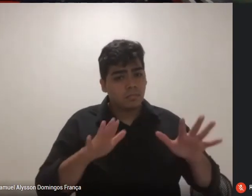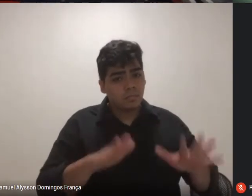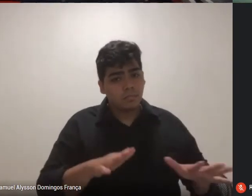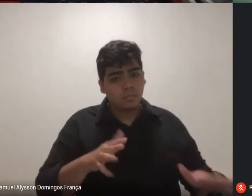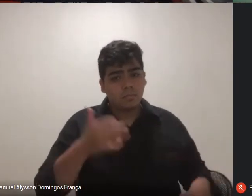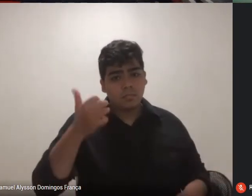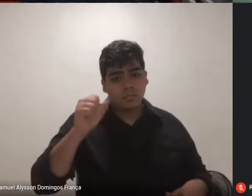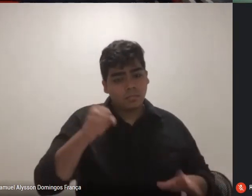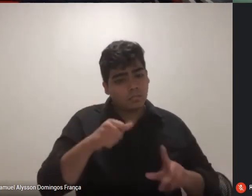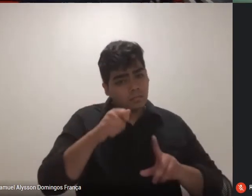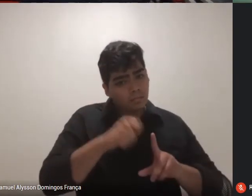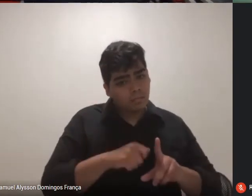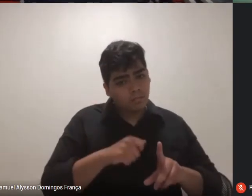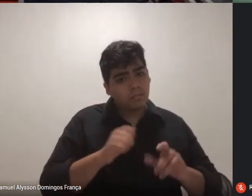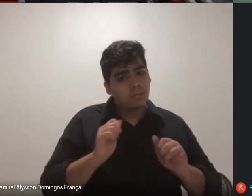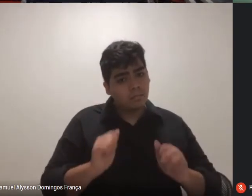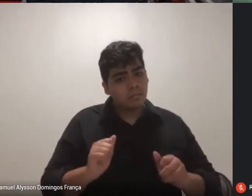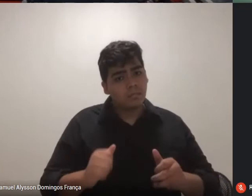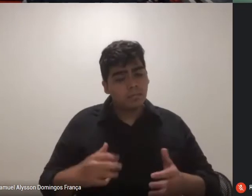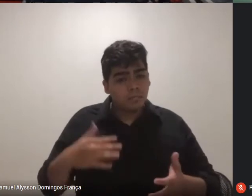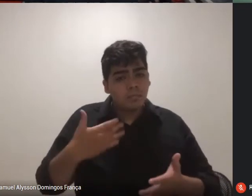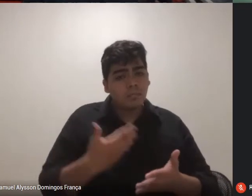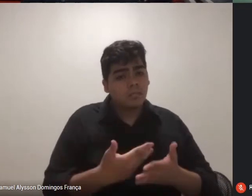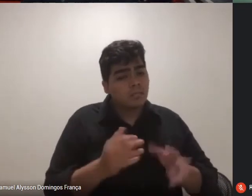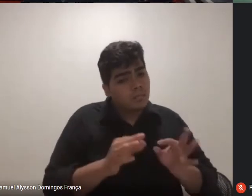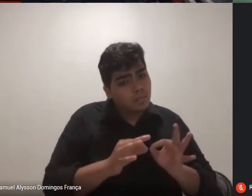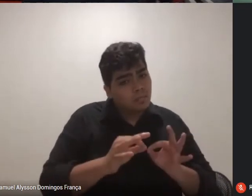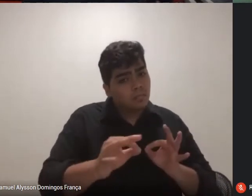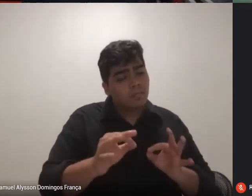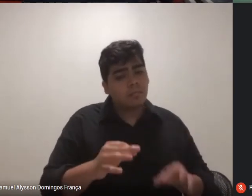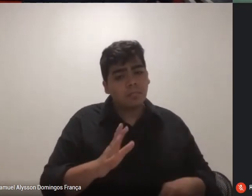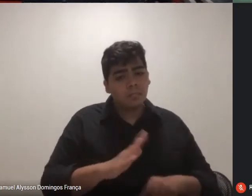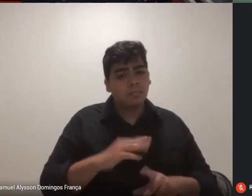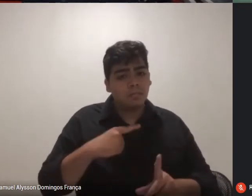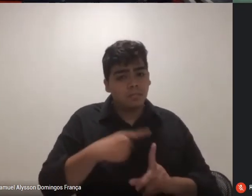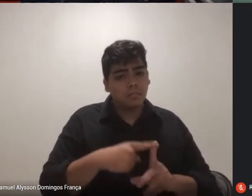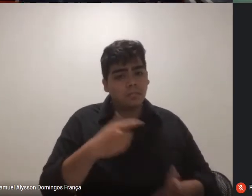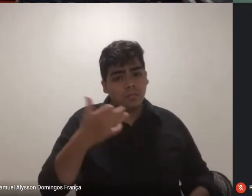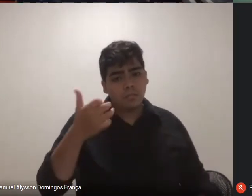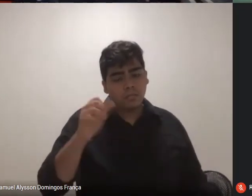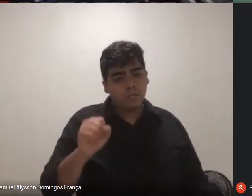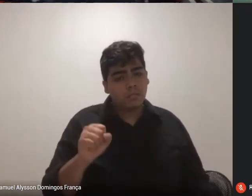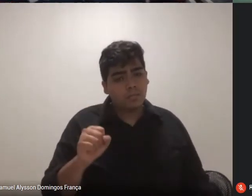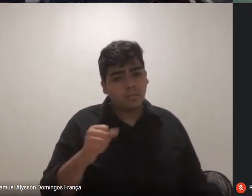por mais 12 meses. Para isso, para ter a conservação e a manutenção do espaço, certo?